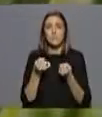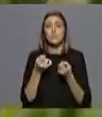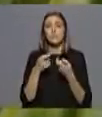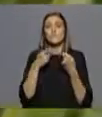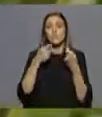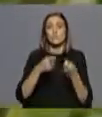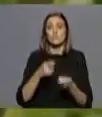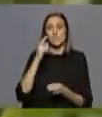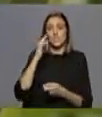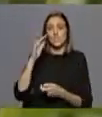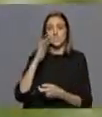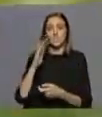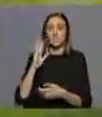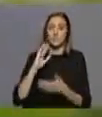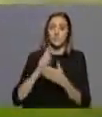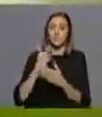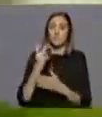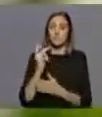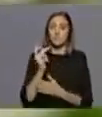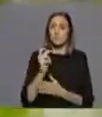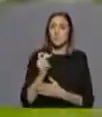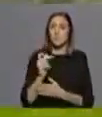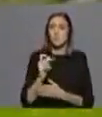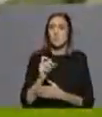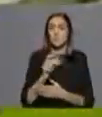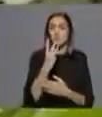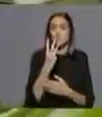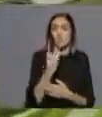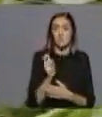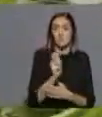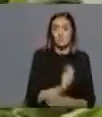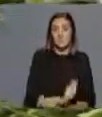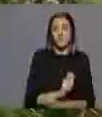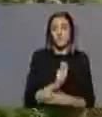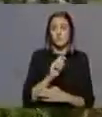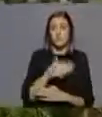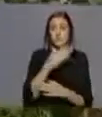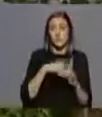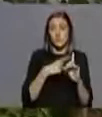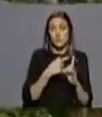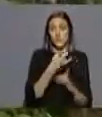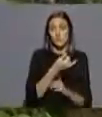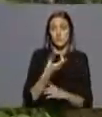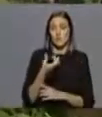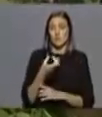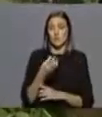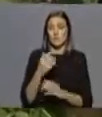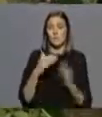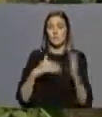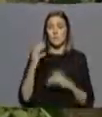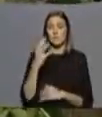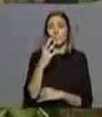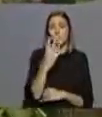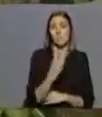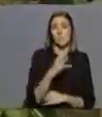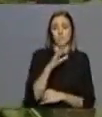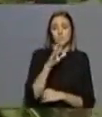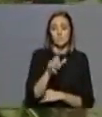nos últimos dois anos. O valor no primeiro trimestre de 2019 aumentou 3 mil milhões de euros a nível nacional.